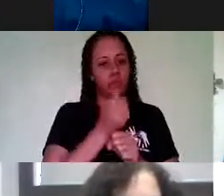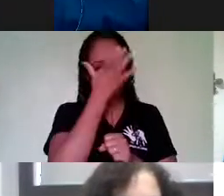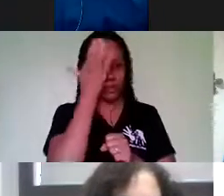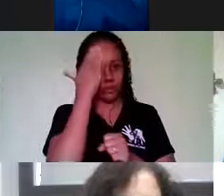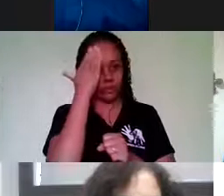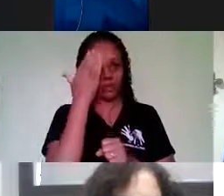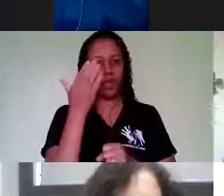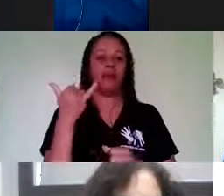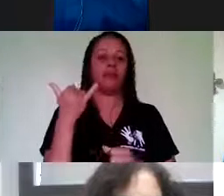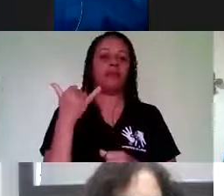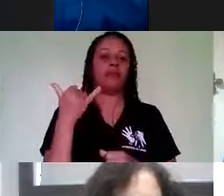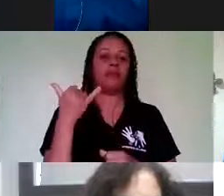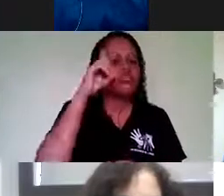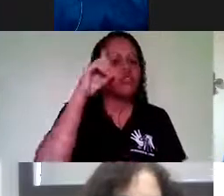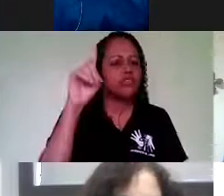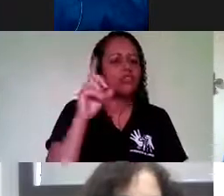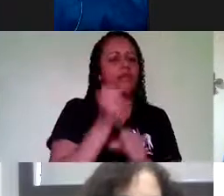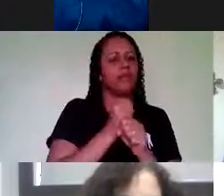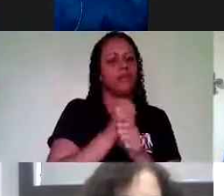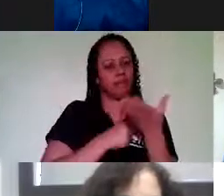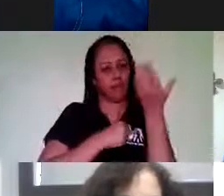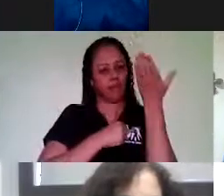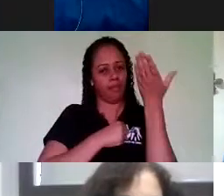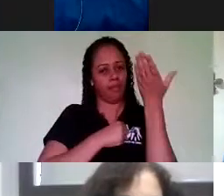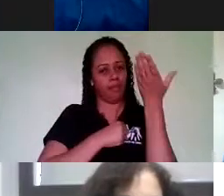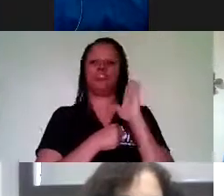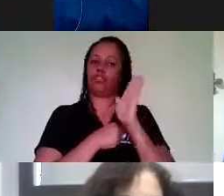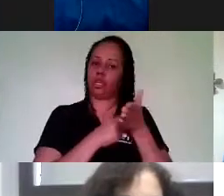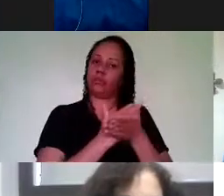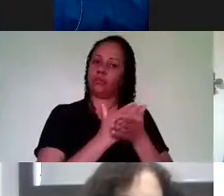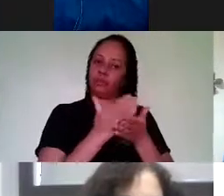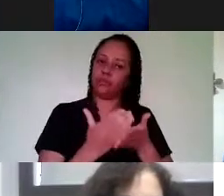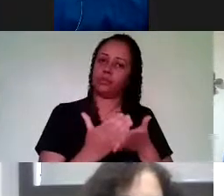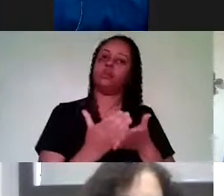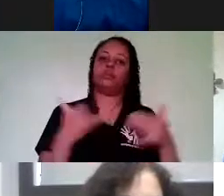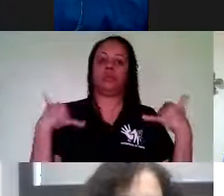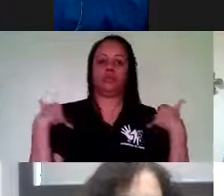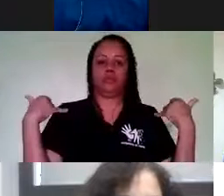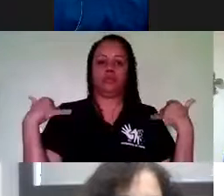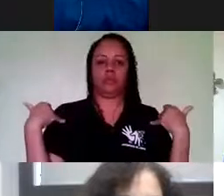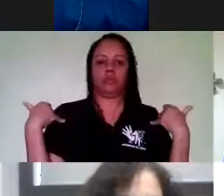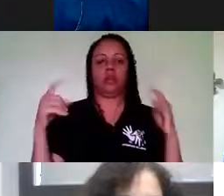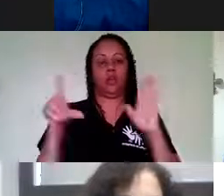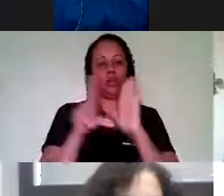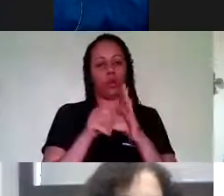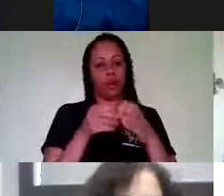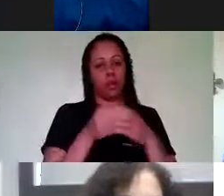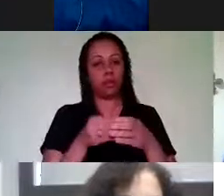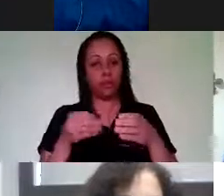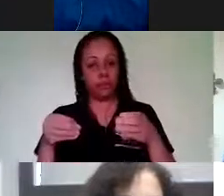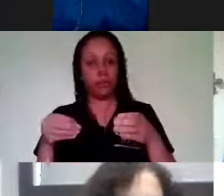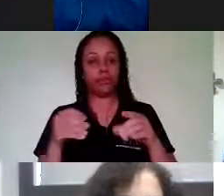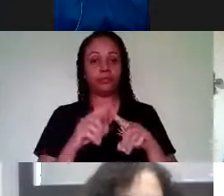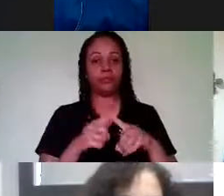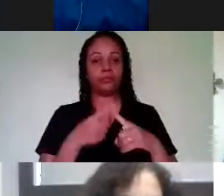memória, mas há muitos anos a gente celebra o aniversário da lei de cotas e, depois de algum tempo, nós percebemos que